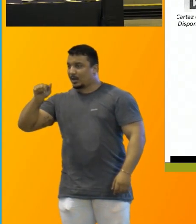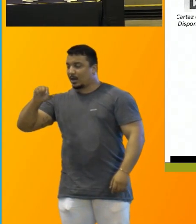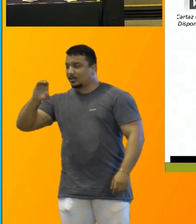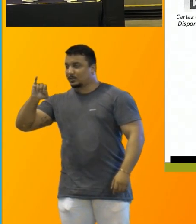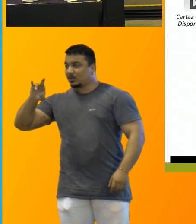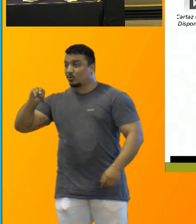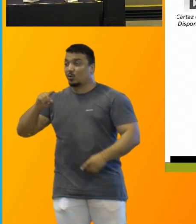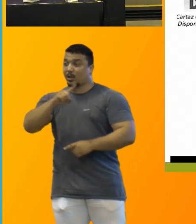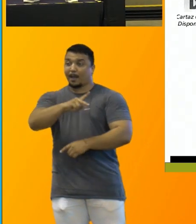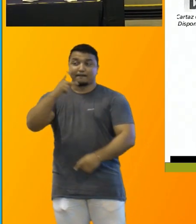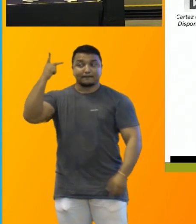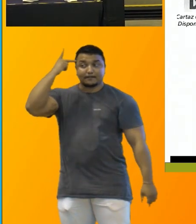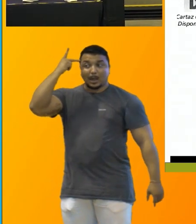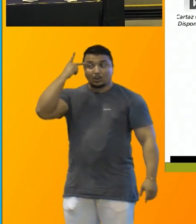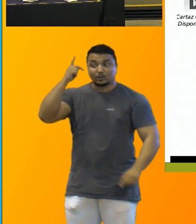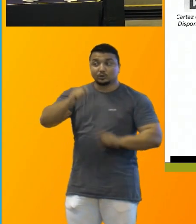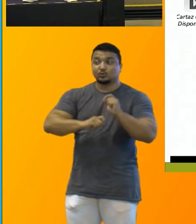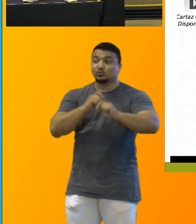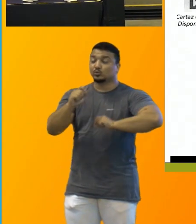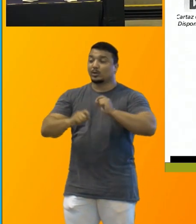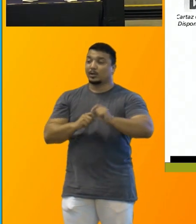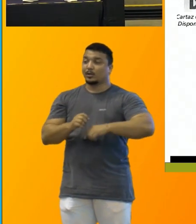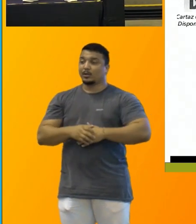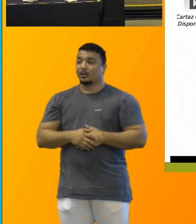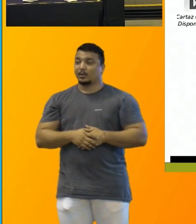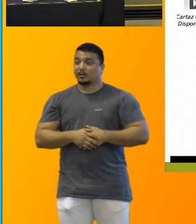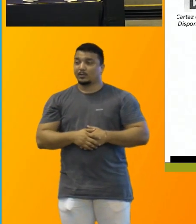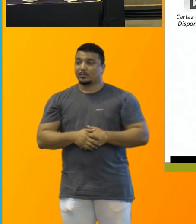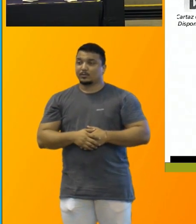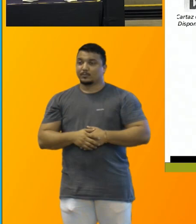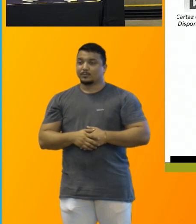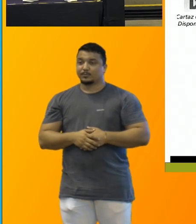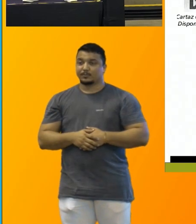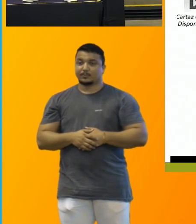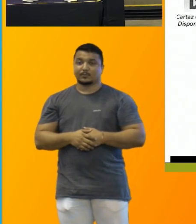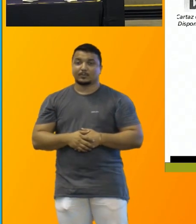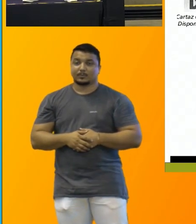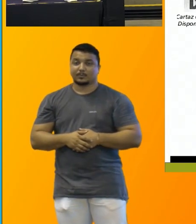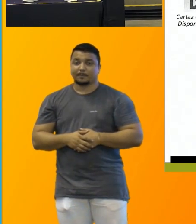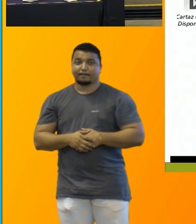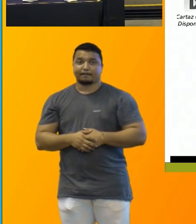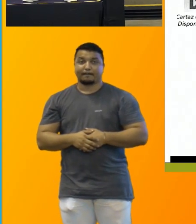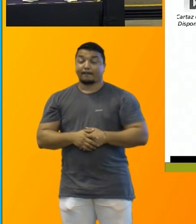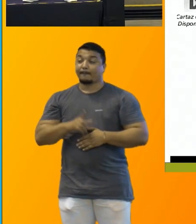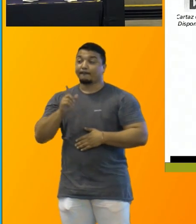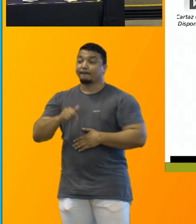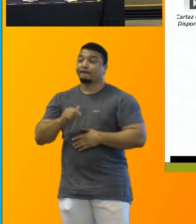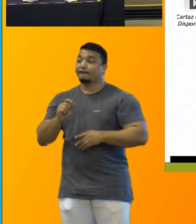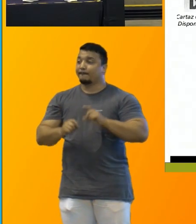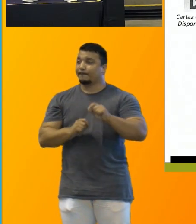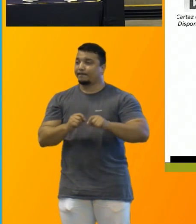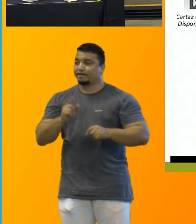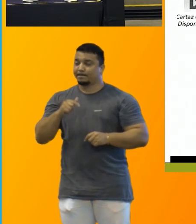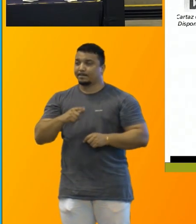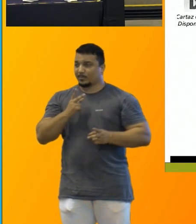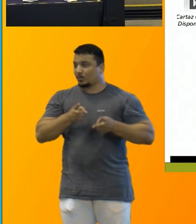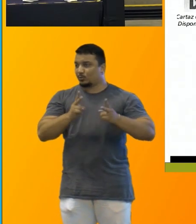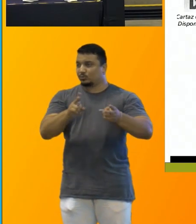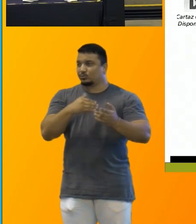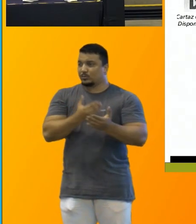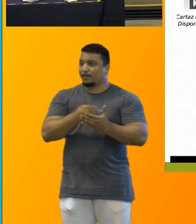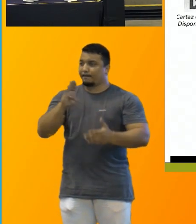do paulista, dos vicentinos, era e continua sendo